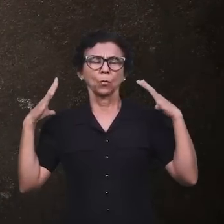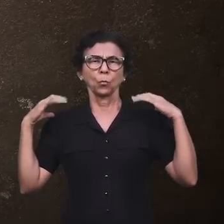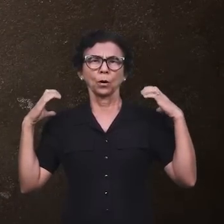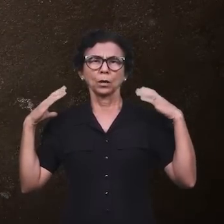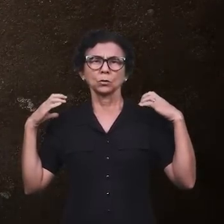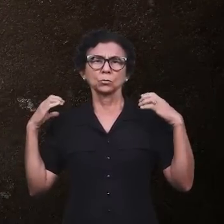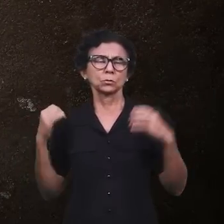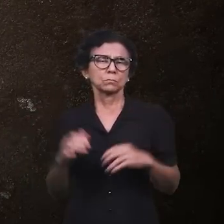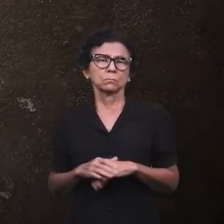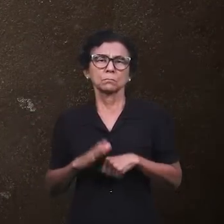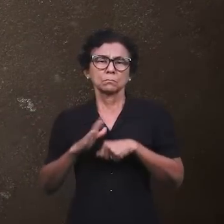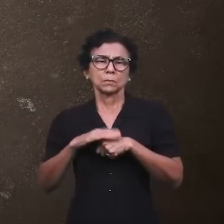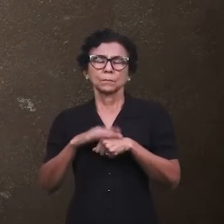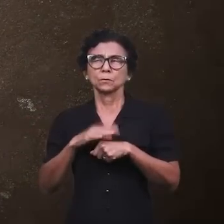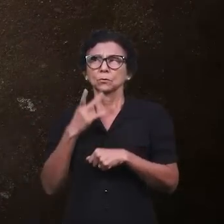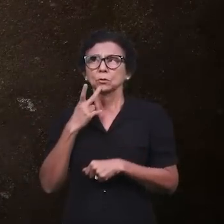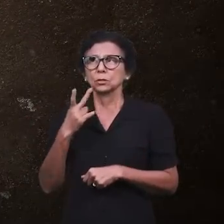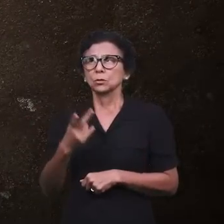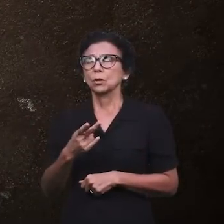conservo.